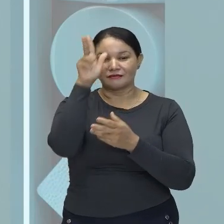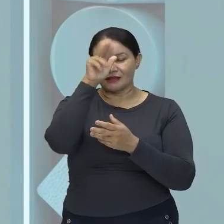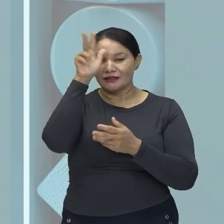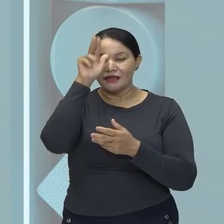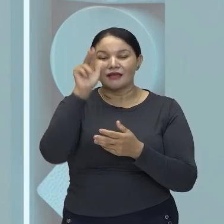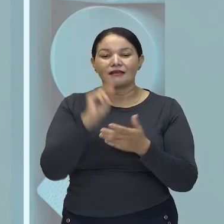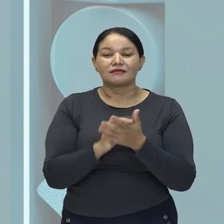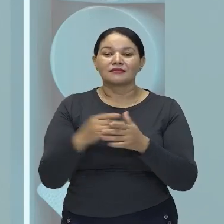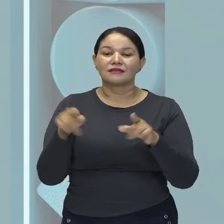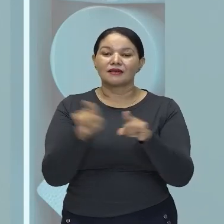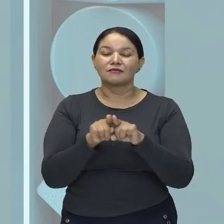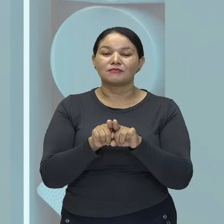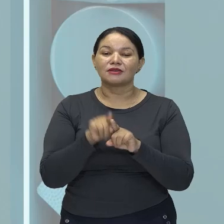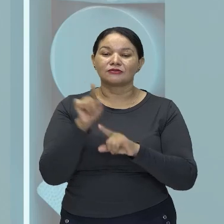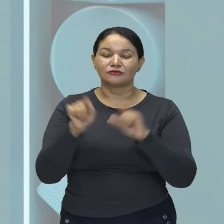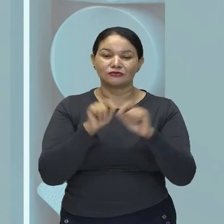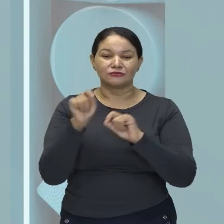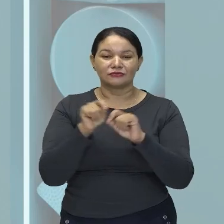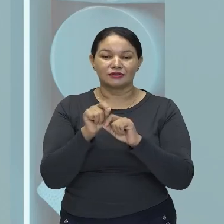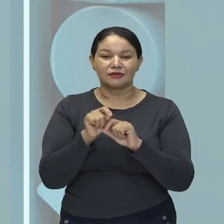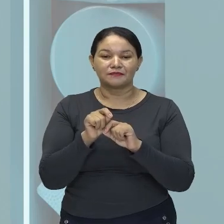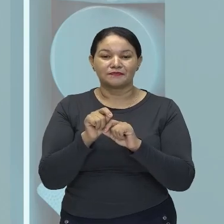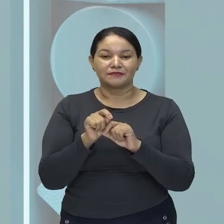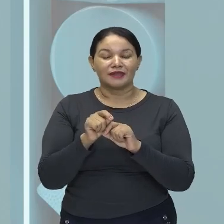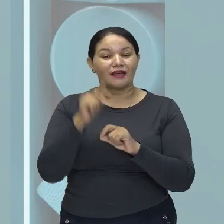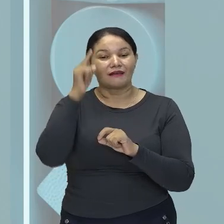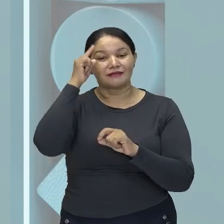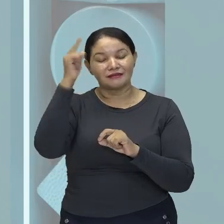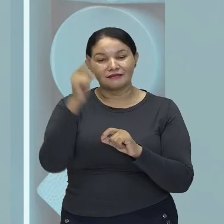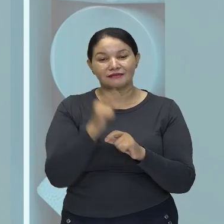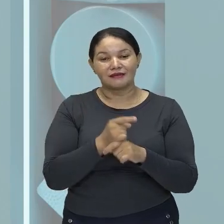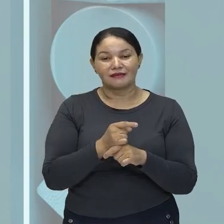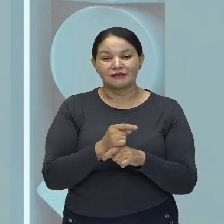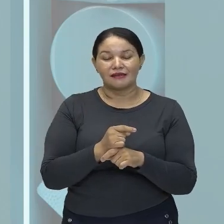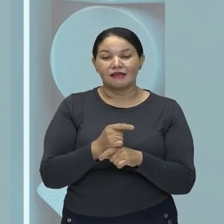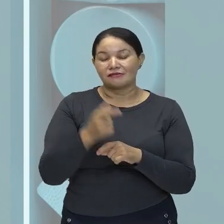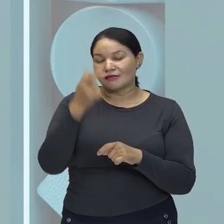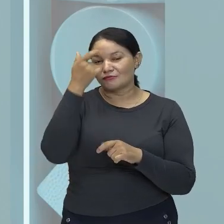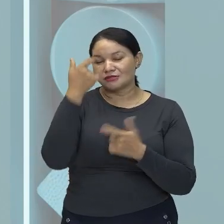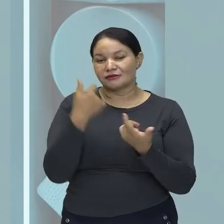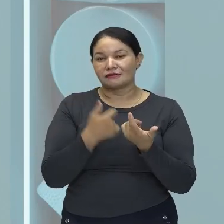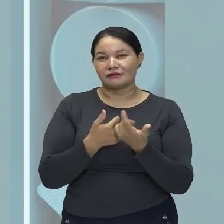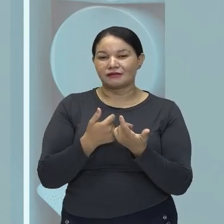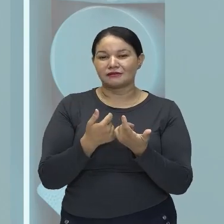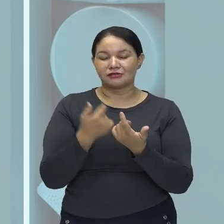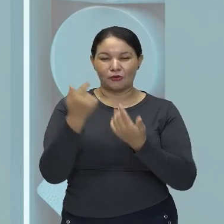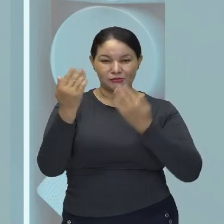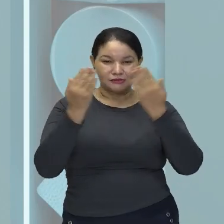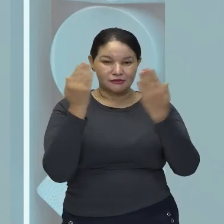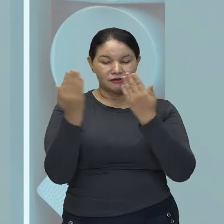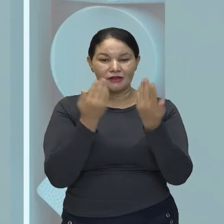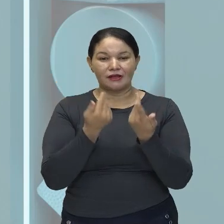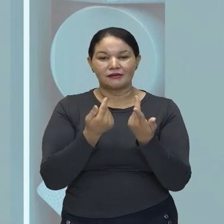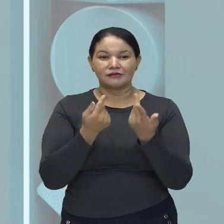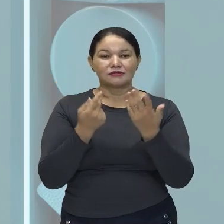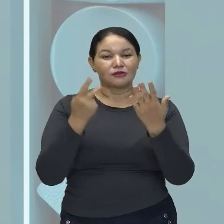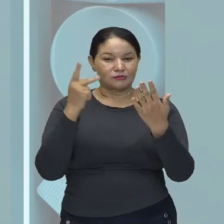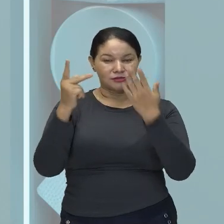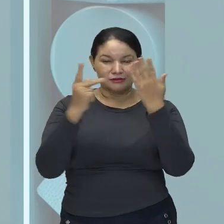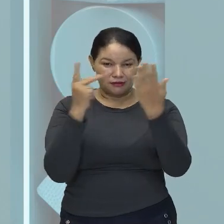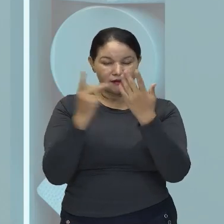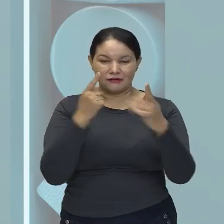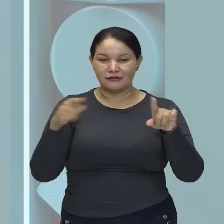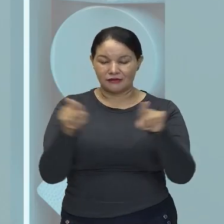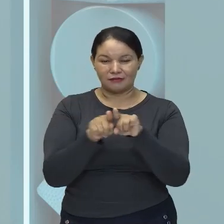mas fundamentada pelas ideias da psicanálise de Freud. E percebo que aqui nós vamos ter o sonho, as